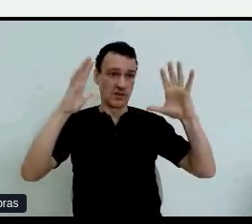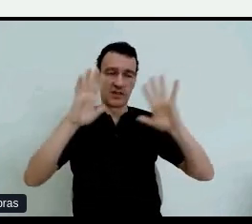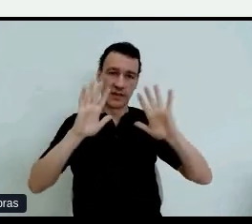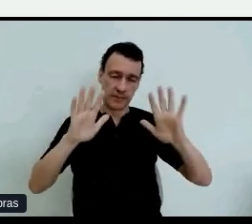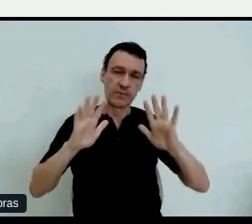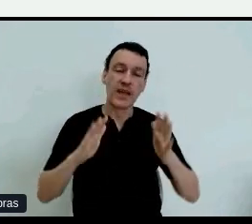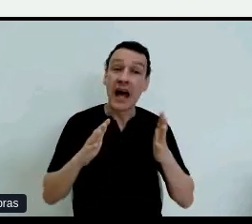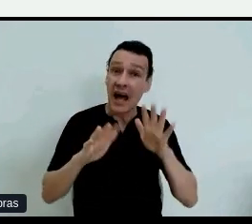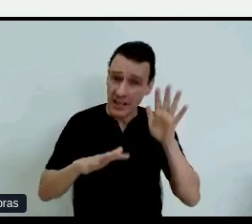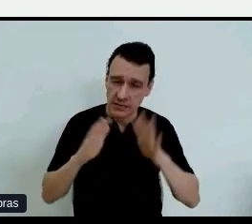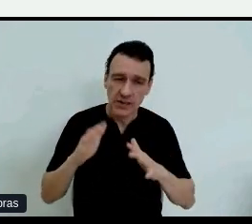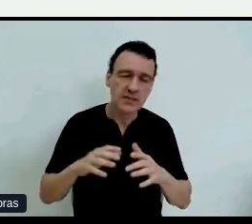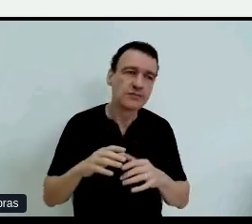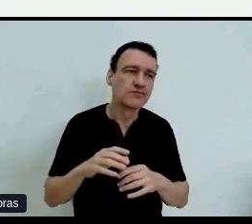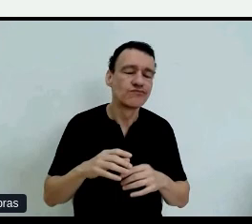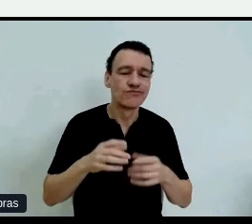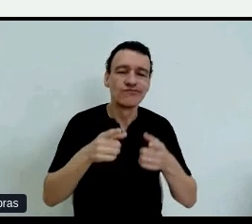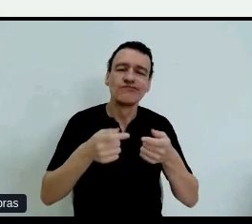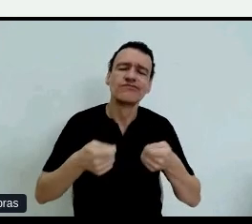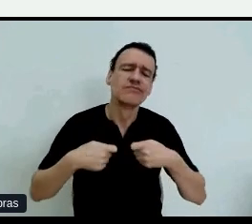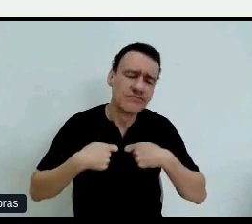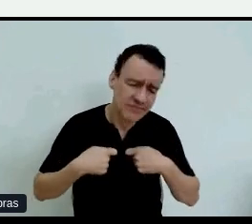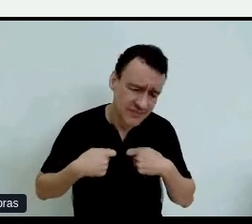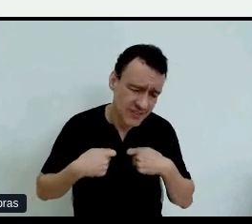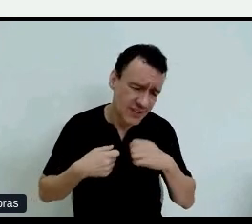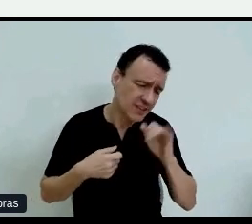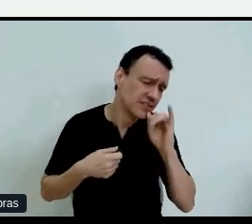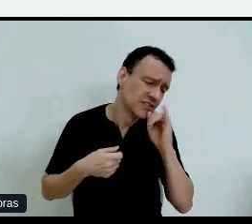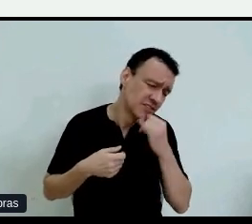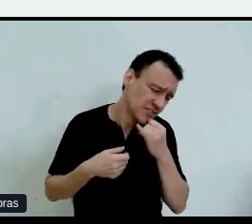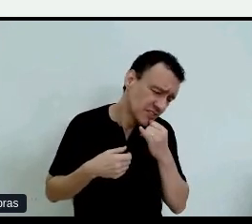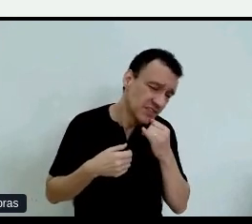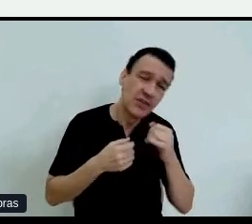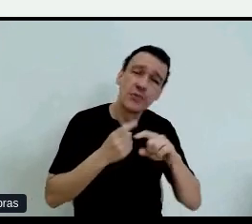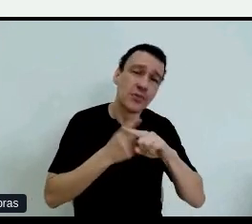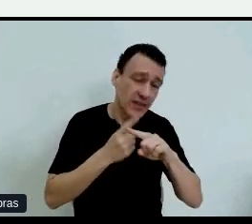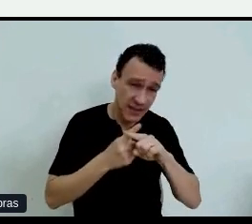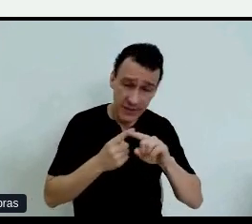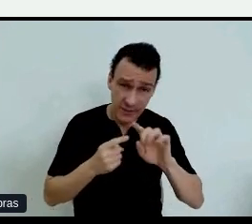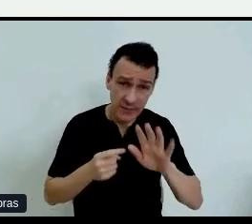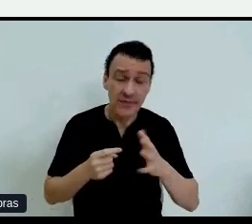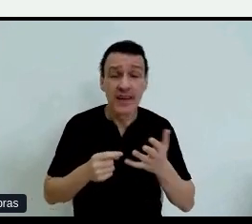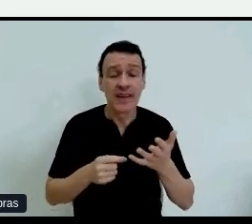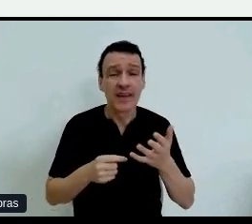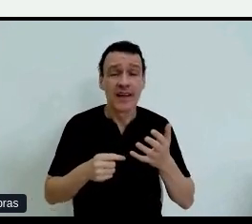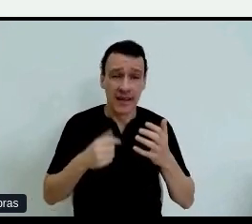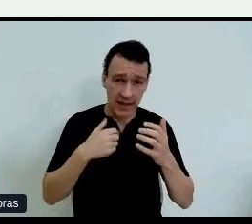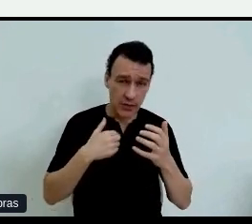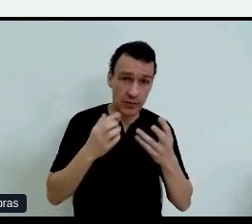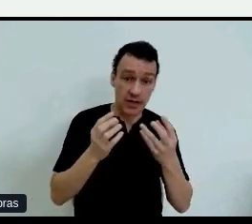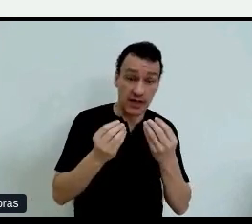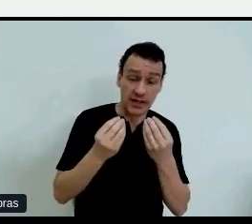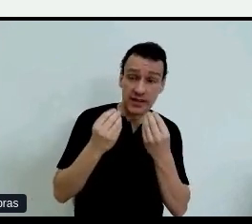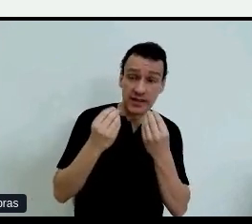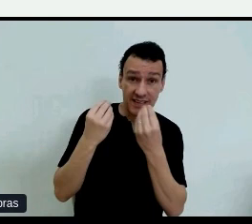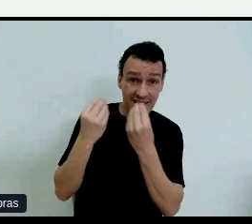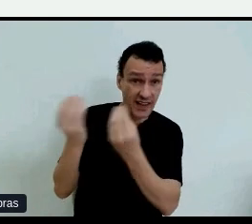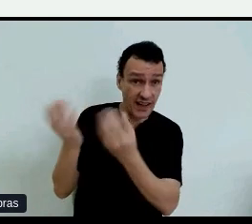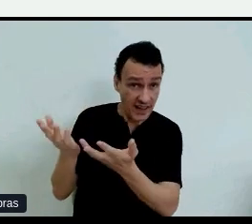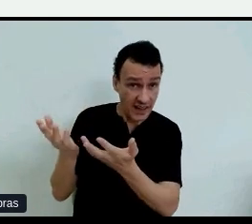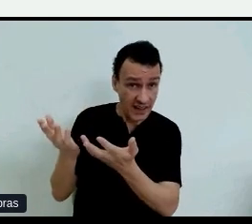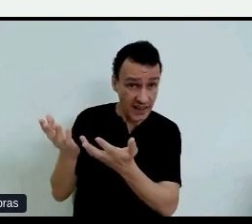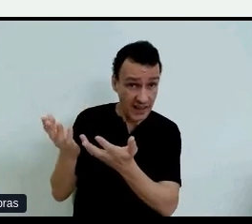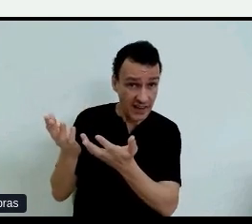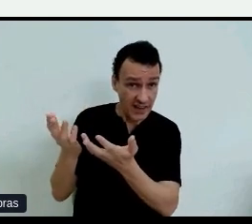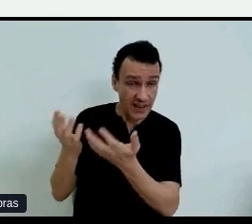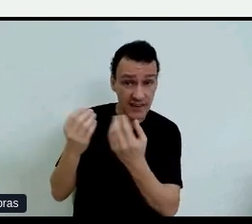começar a perceber que a cada entrega que você faz, você talvez não atenda alguns